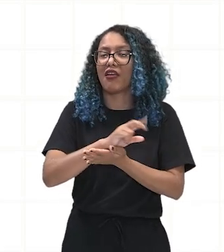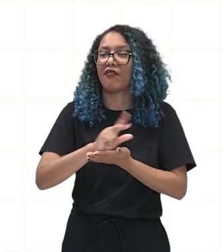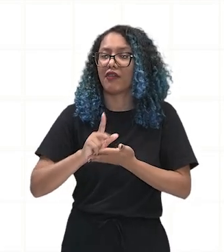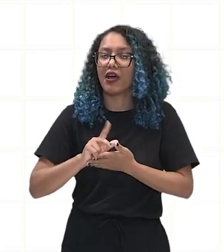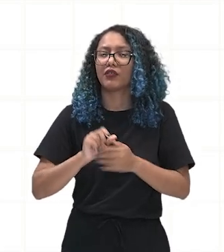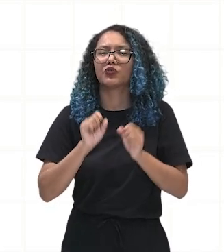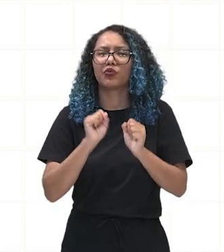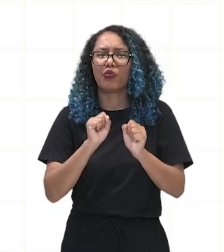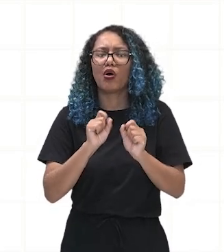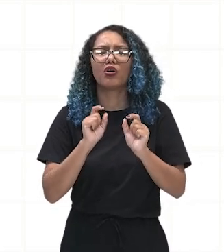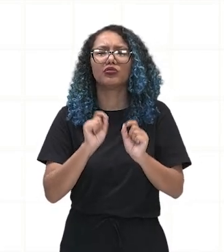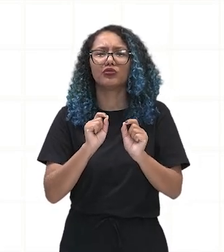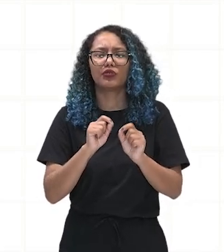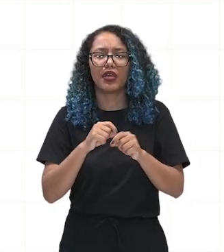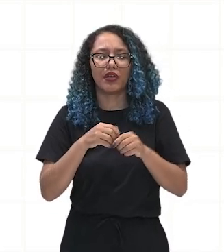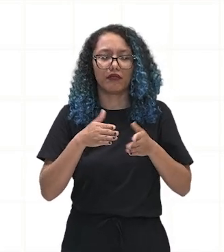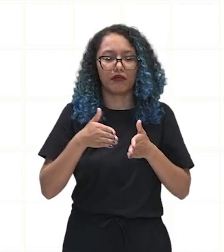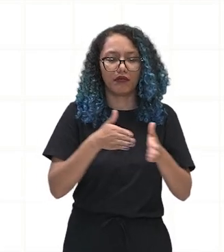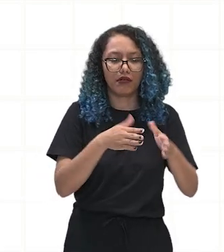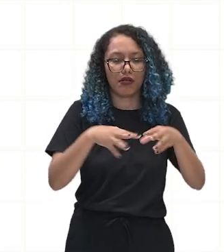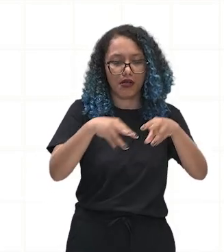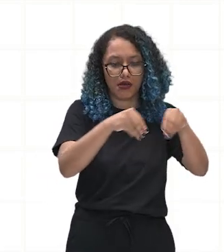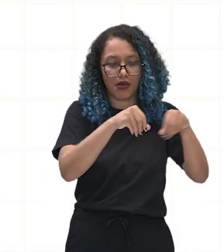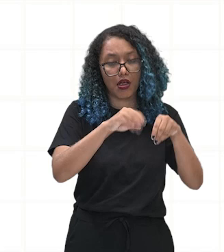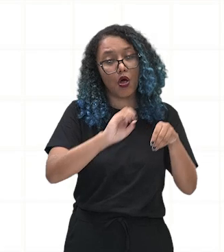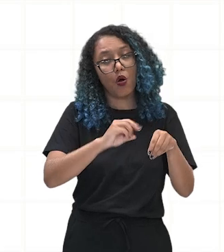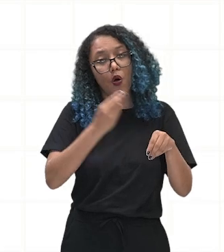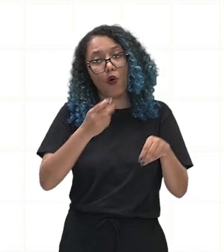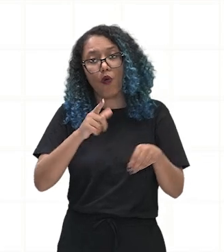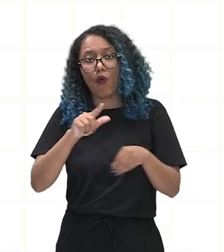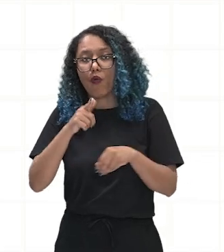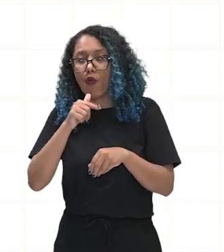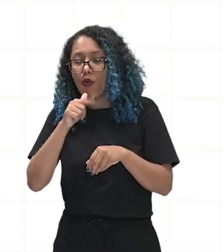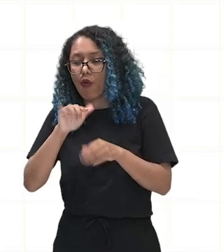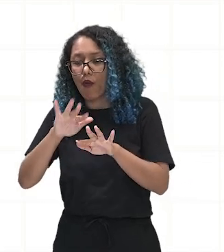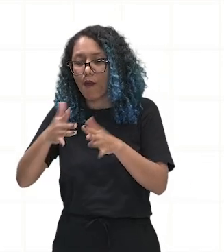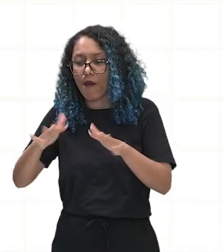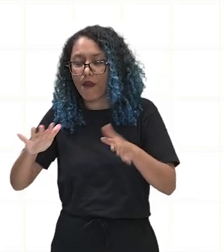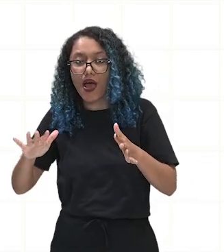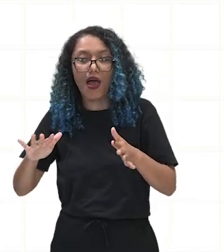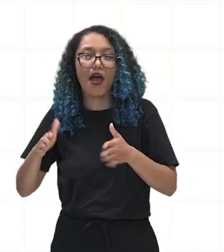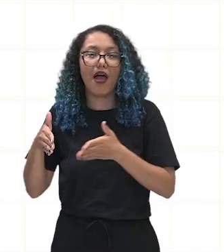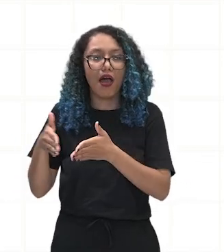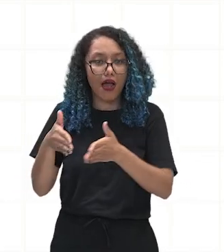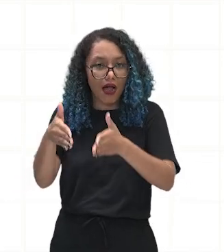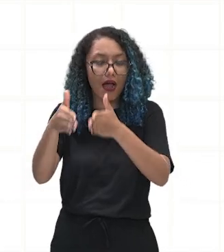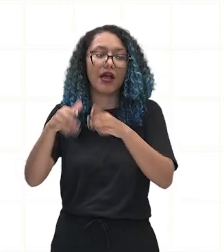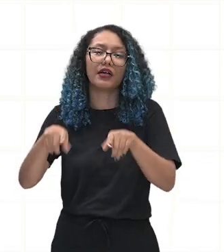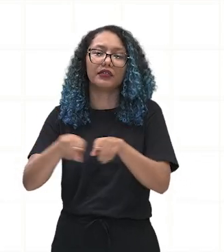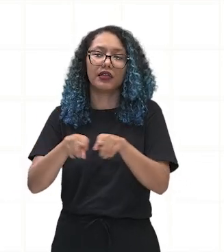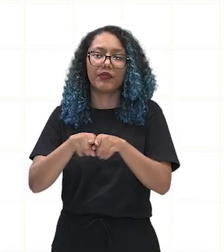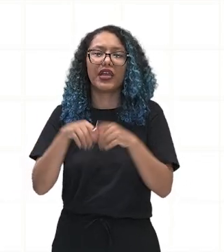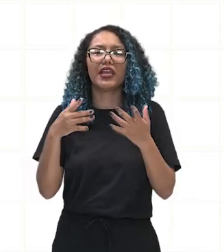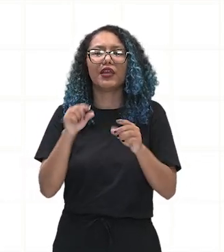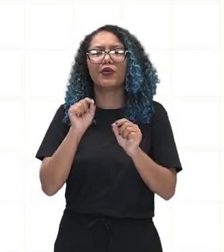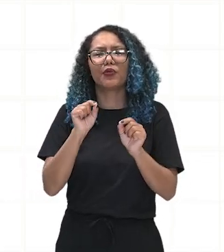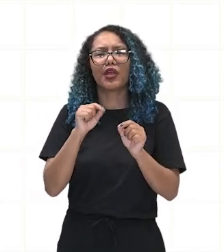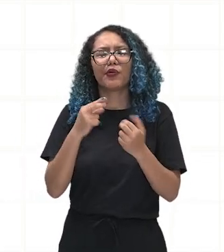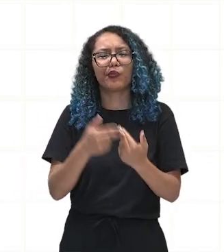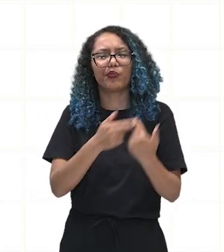ser terrestres ou marítimas e desempenhavam um papel crucial no desenvolvimento